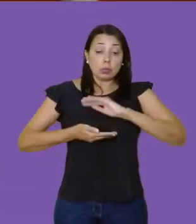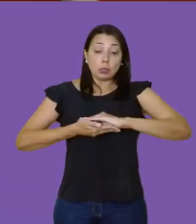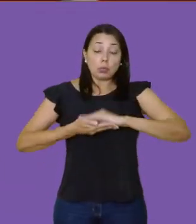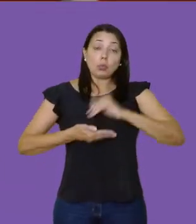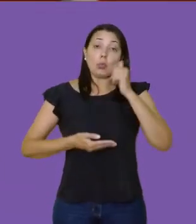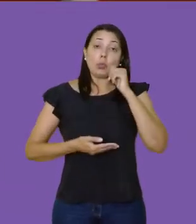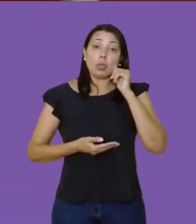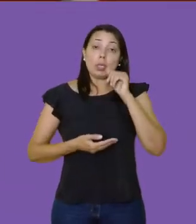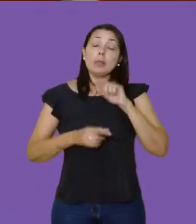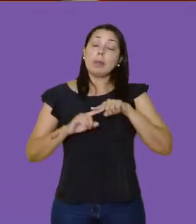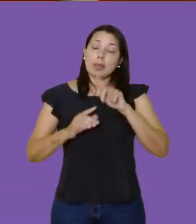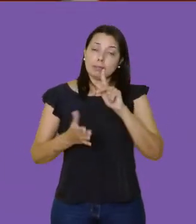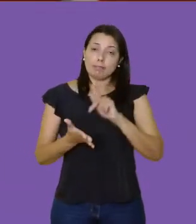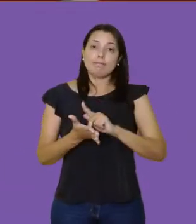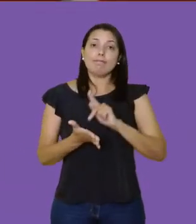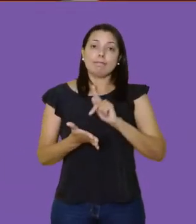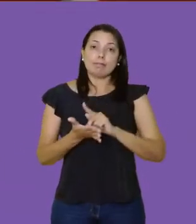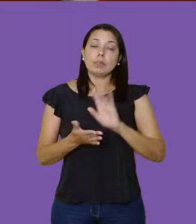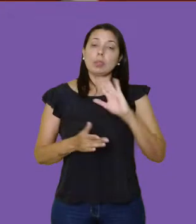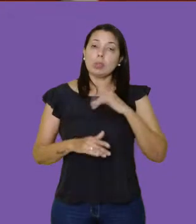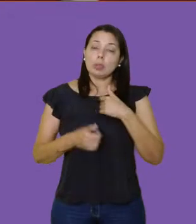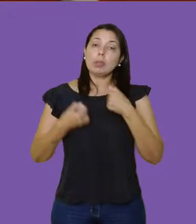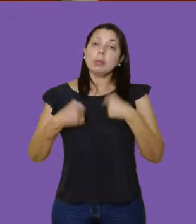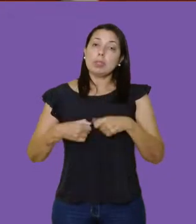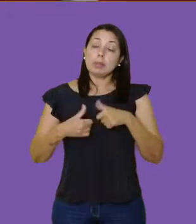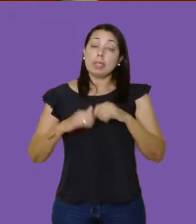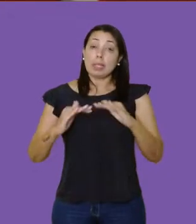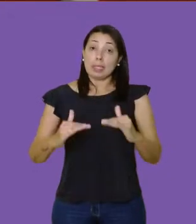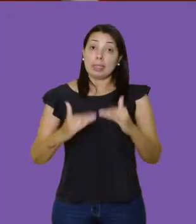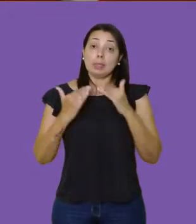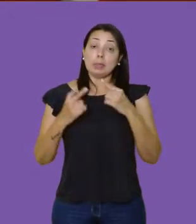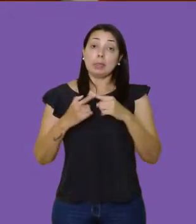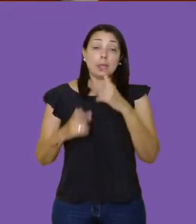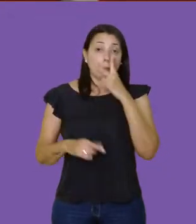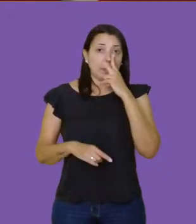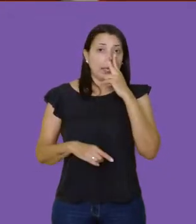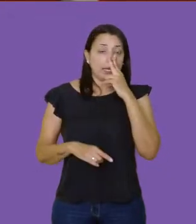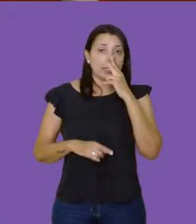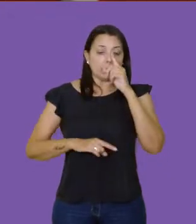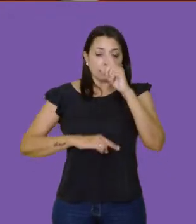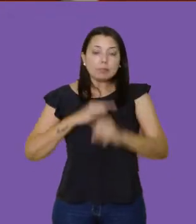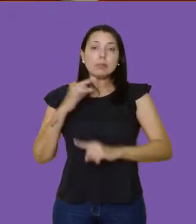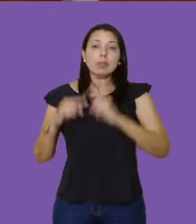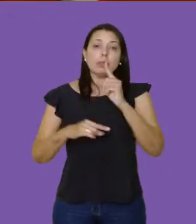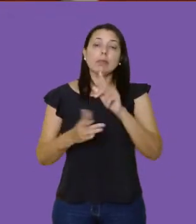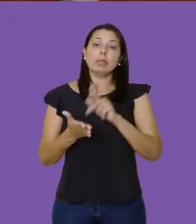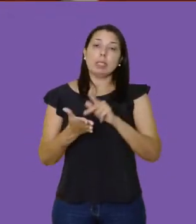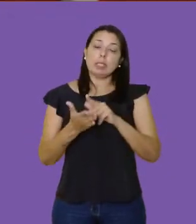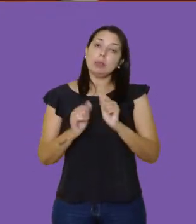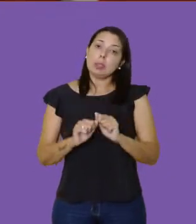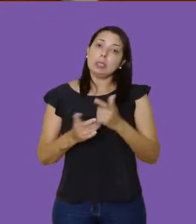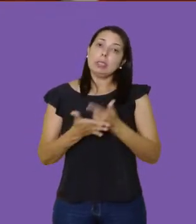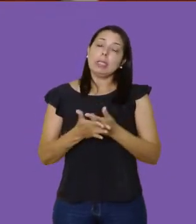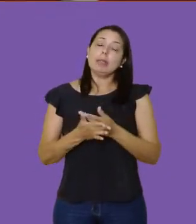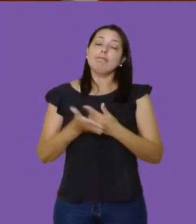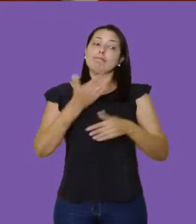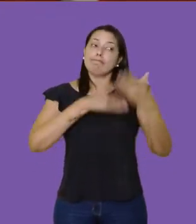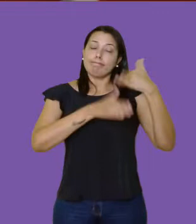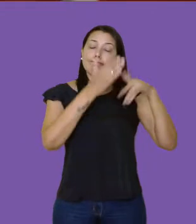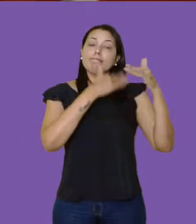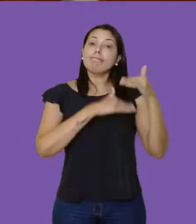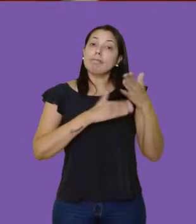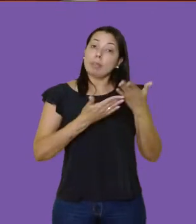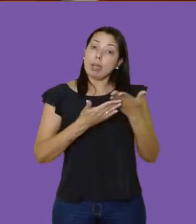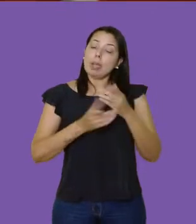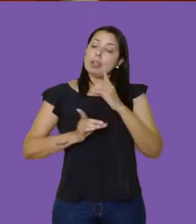mulheres, mas, na verdade, nós precisamos ficar atentas, porque o que parece um avanço, na verdade, pode ser um grande retrocesso. E